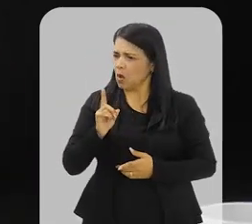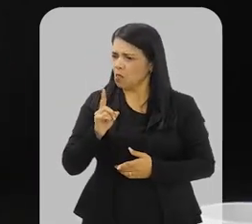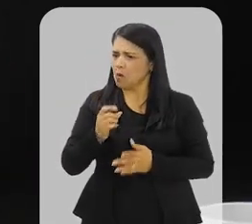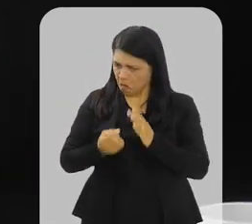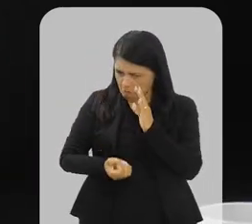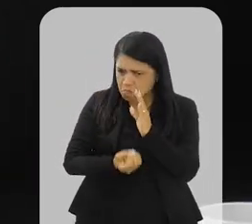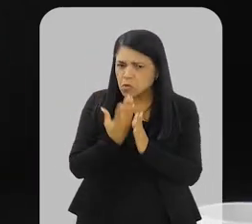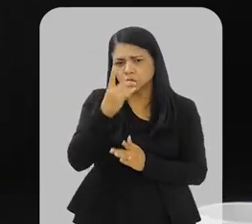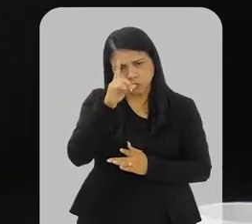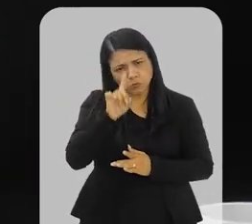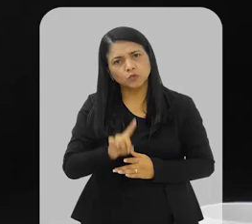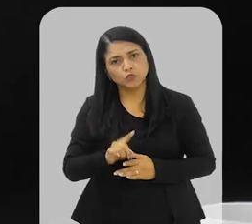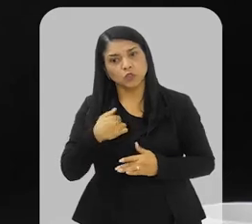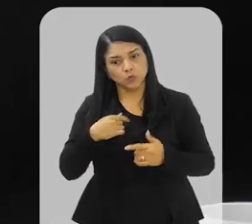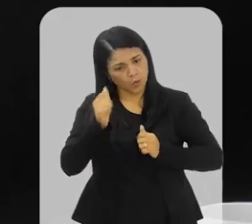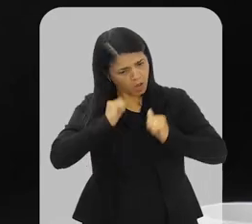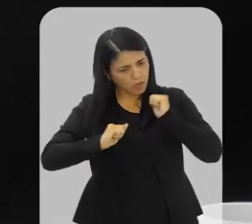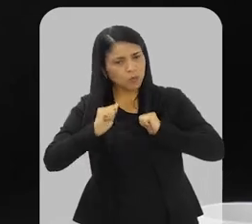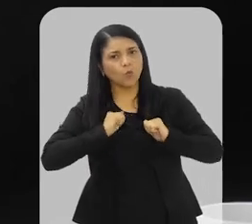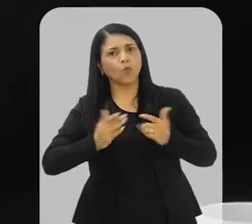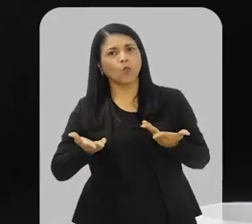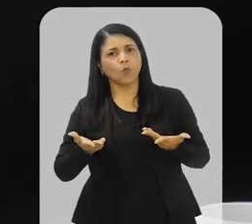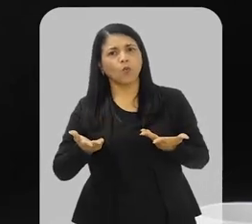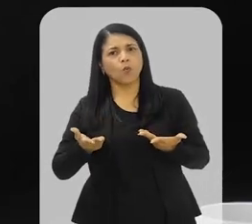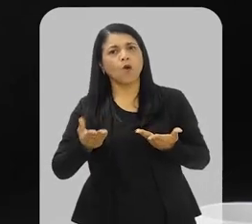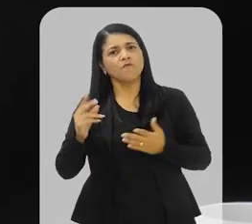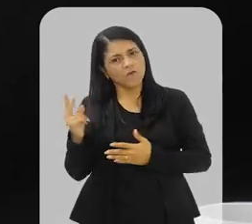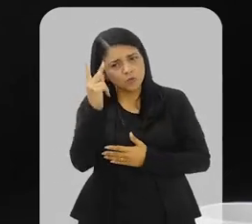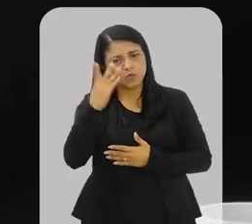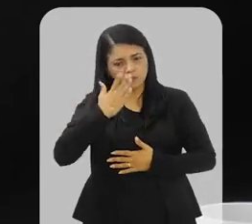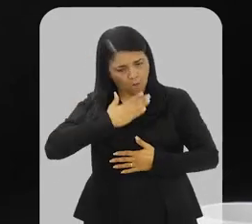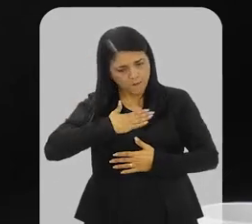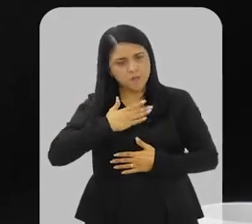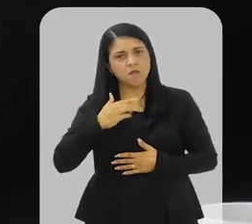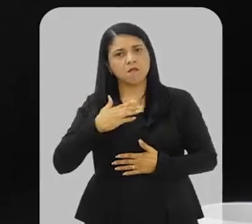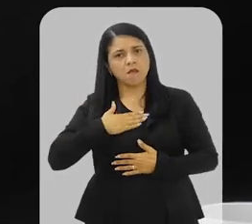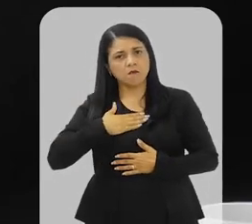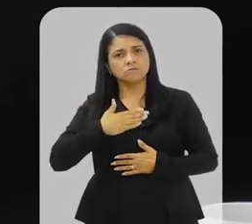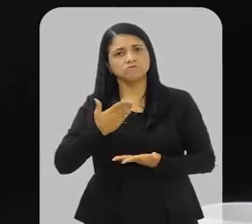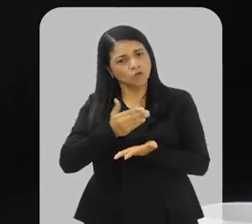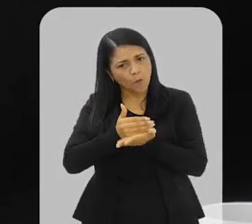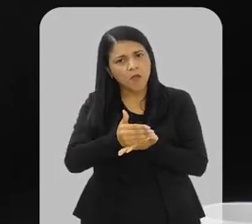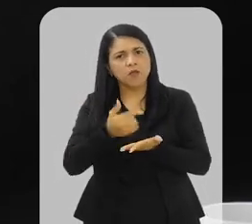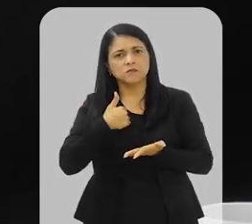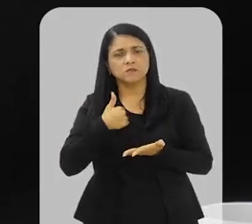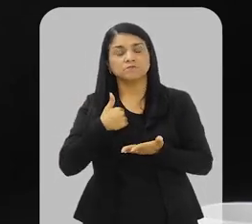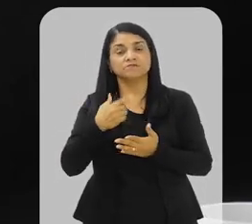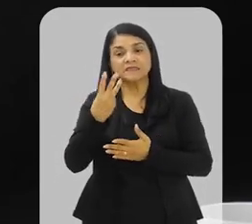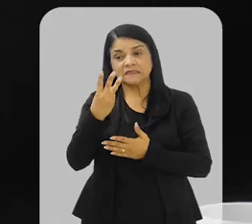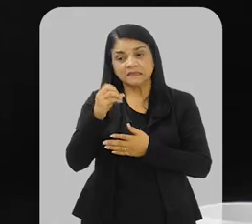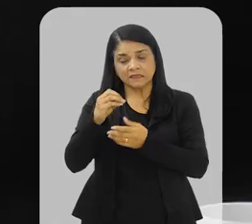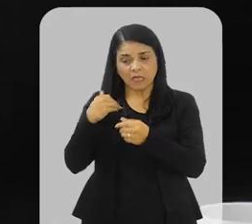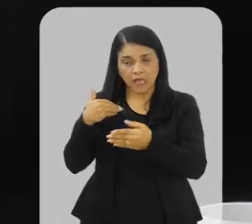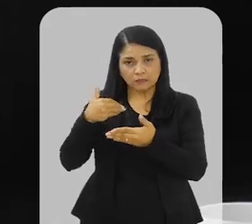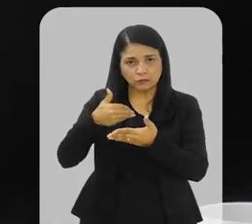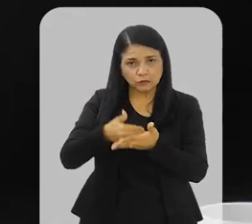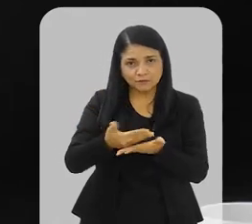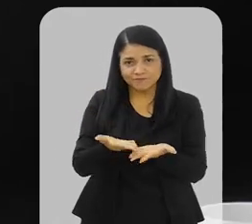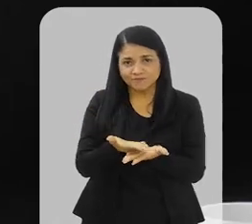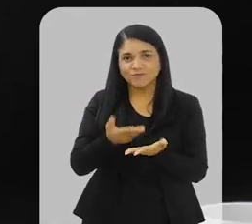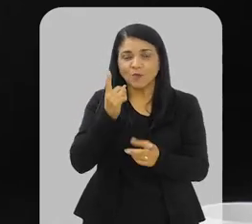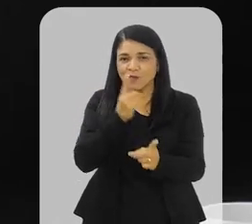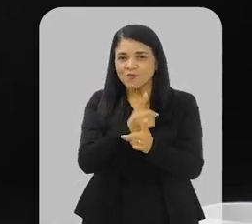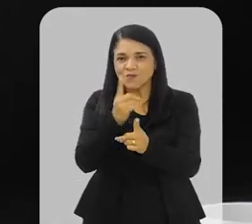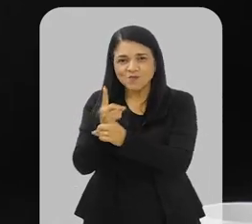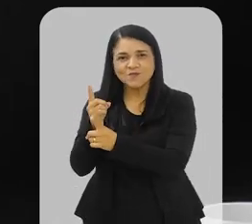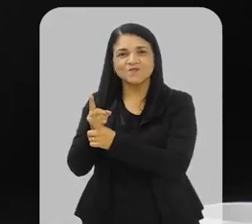comecei chegou um momento fi não eu produzo produzo mas eu sou ator e essa valorização tem que partir de mim nesses 30 anos a gente vem